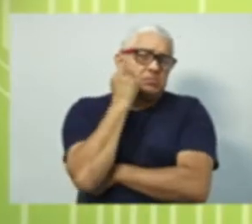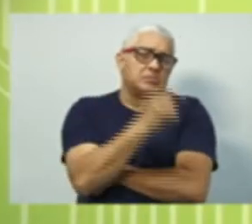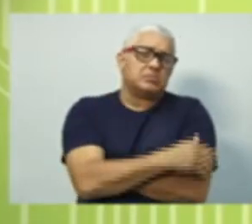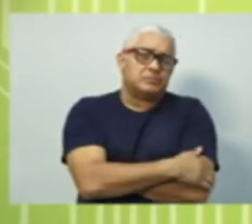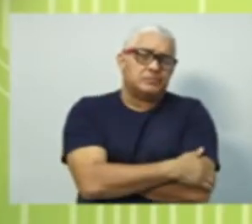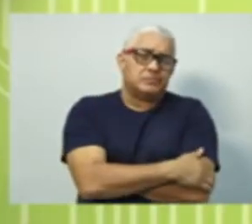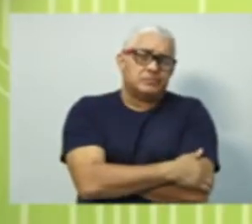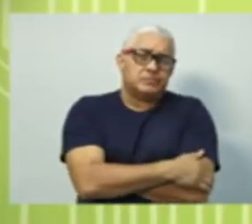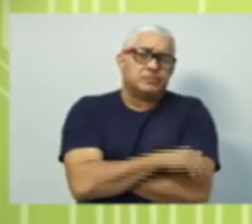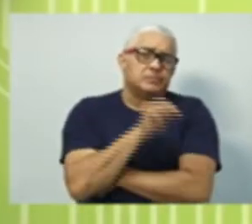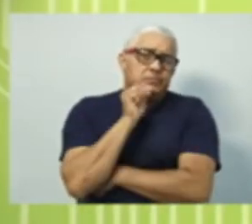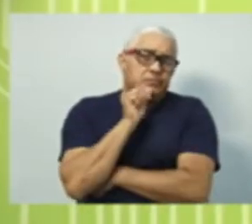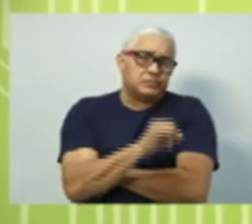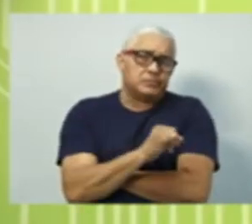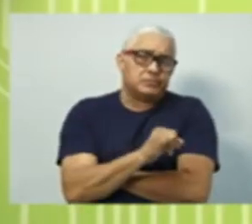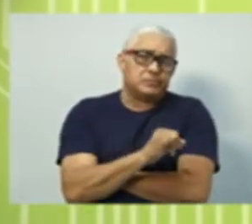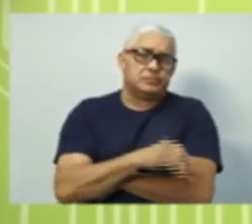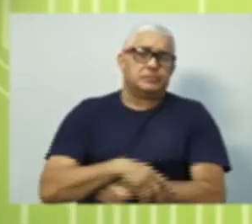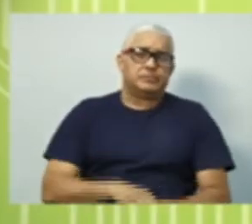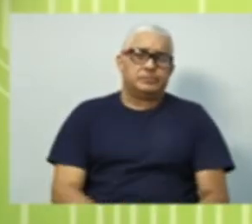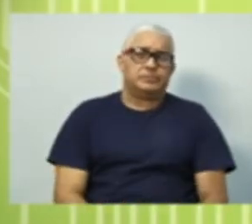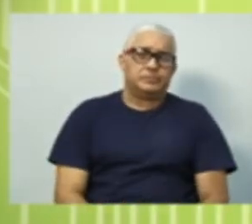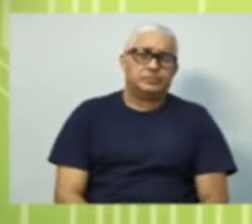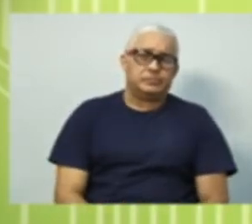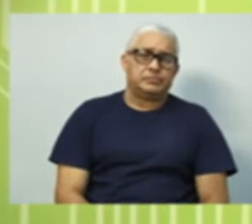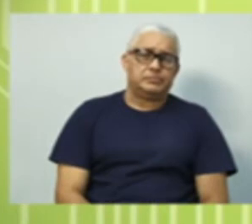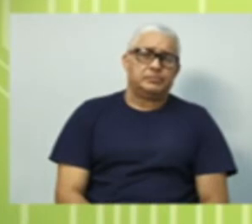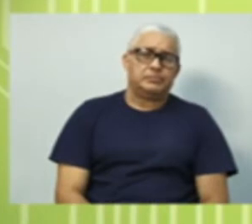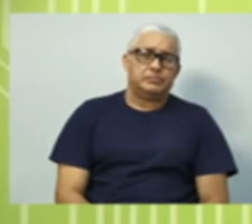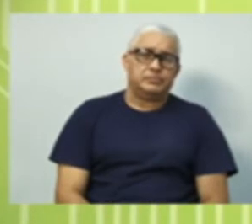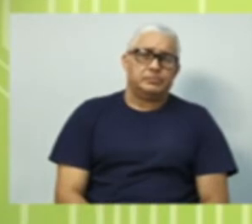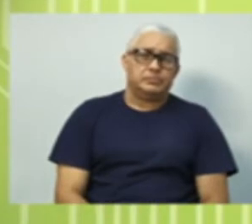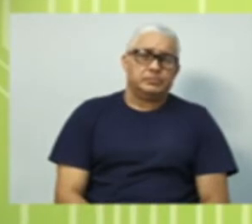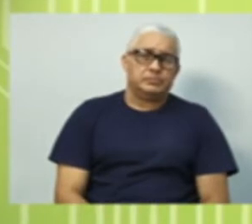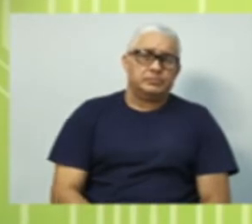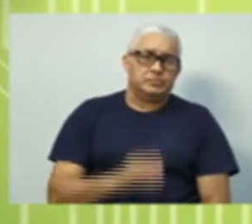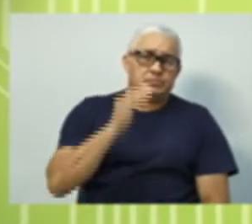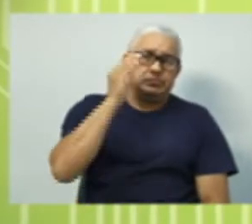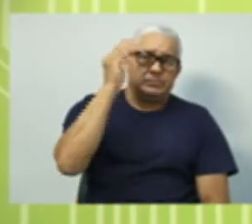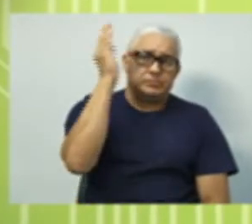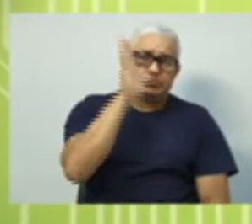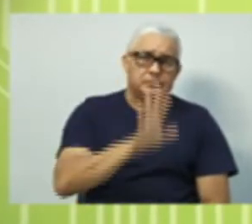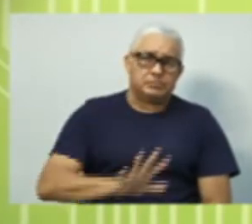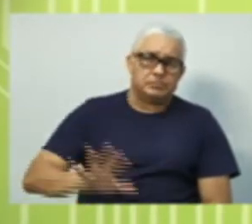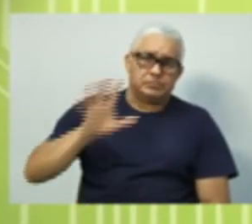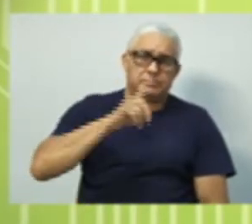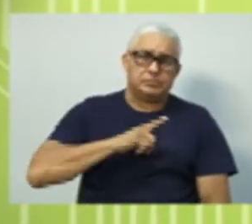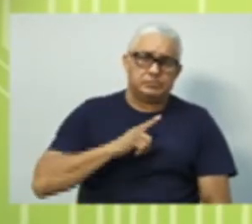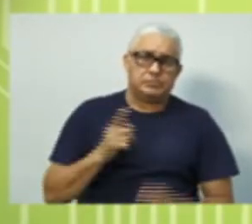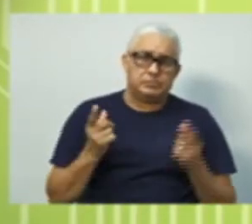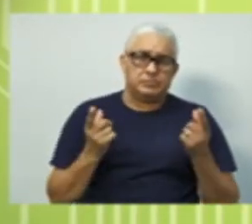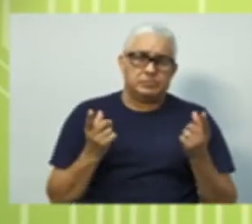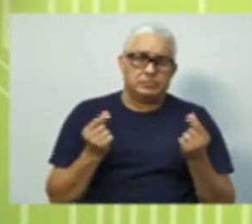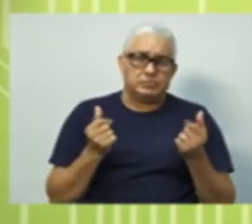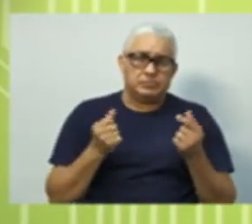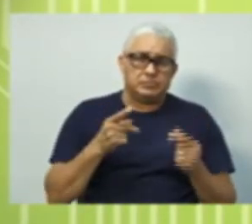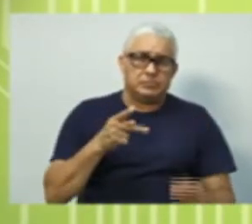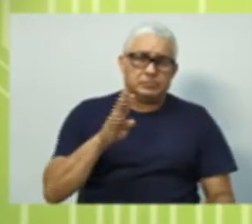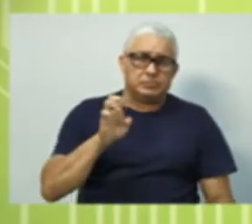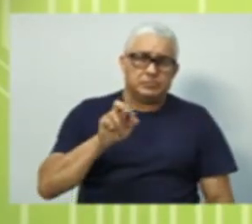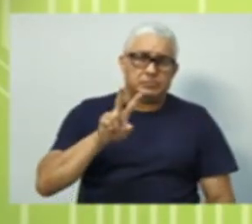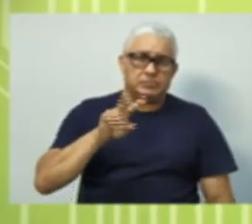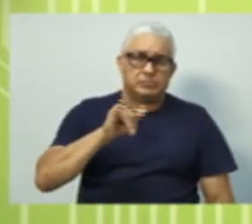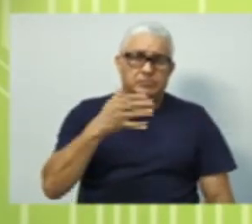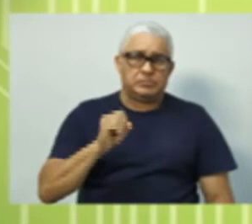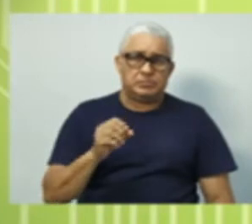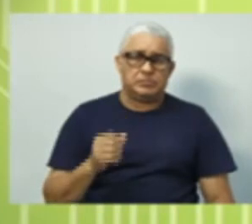complementando nessa questão do orçamento, como você bem falou, professor, a questão do orçamento ele